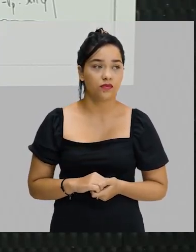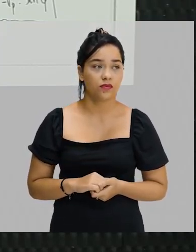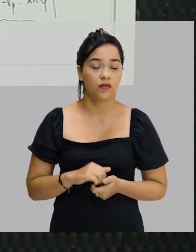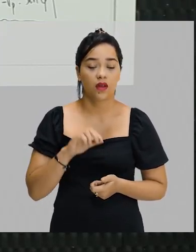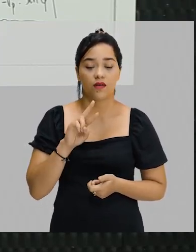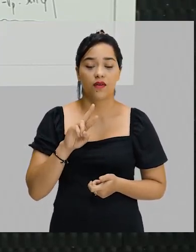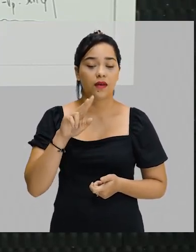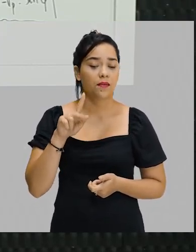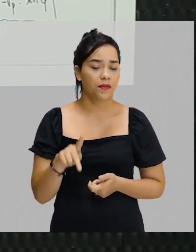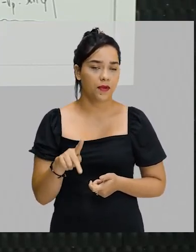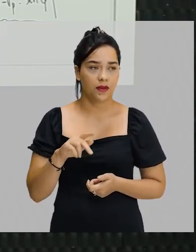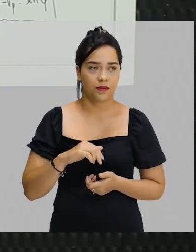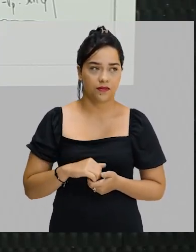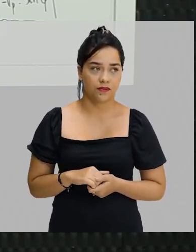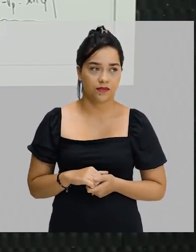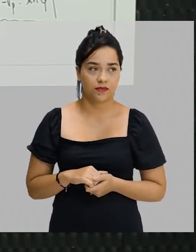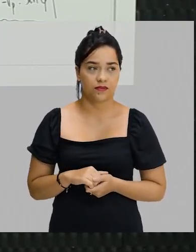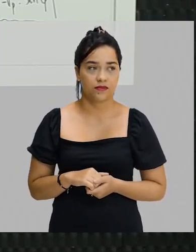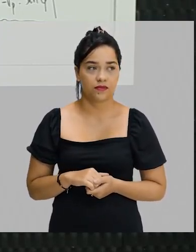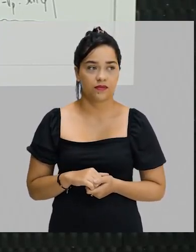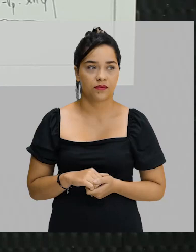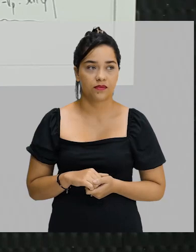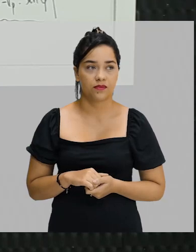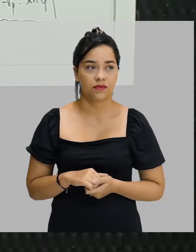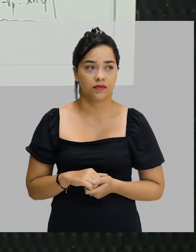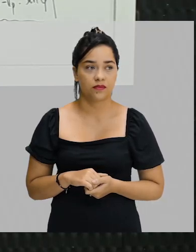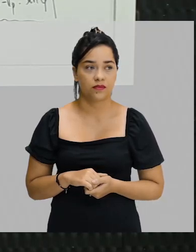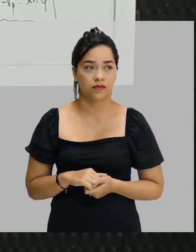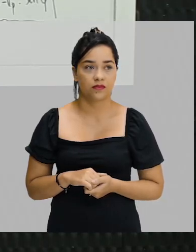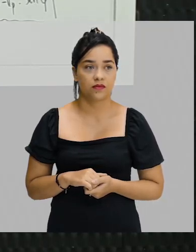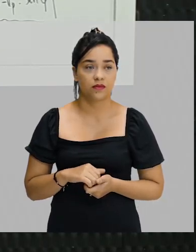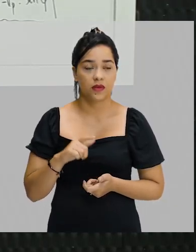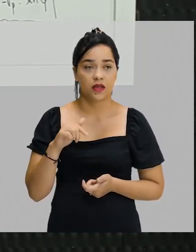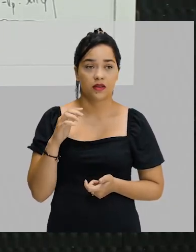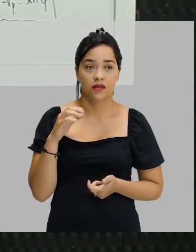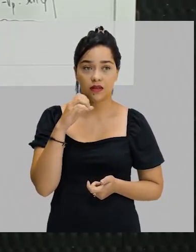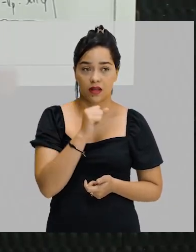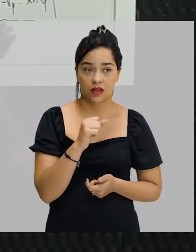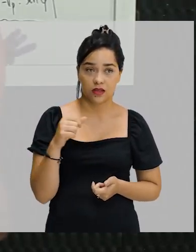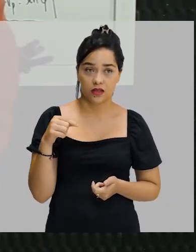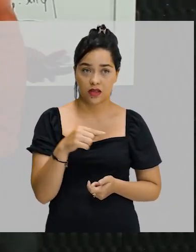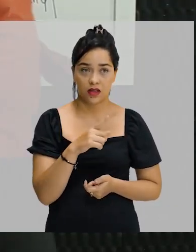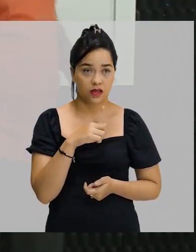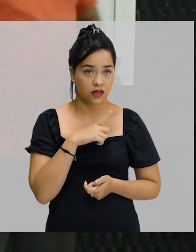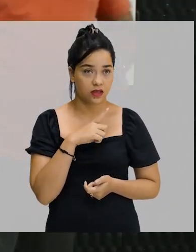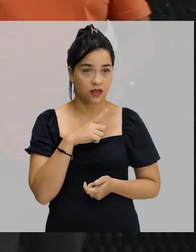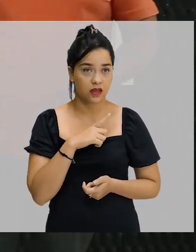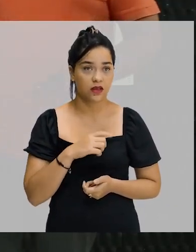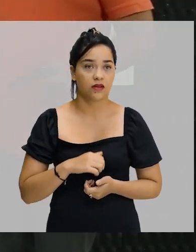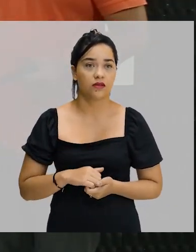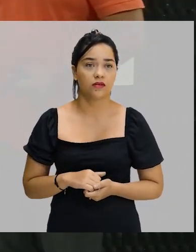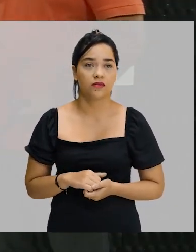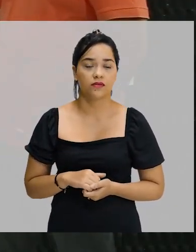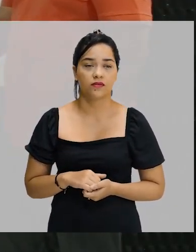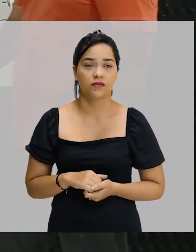ao VP? Aqui é, né, igual e menos. Essa velocidade lá no ponto P. Tá ok?